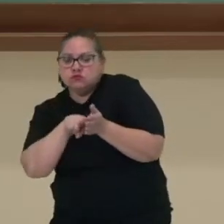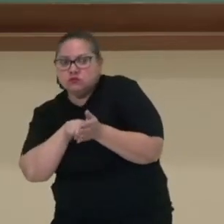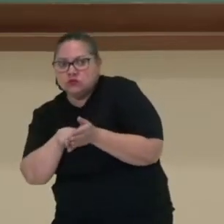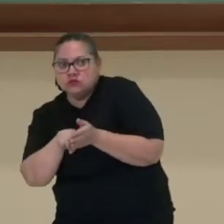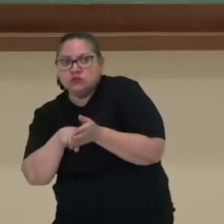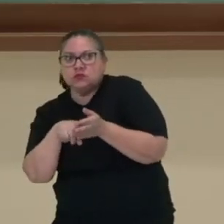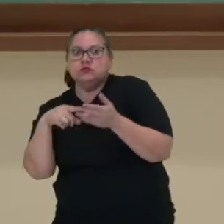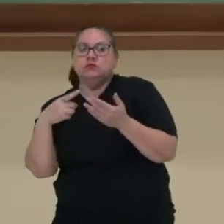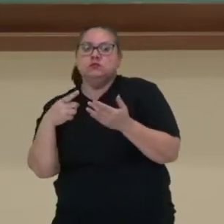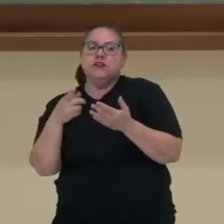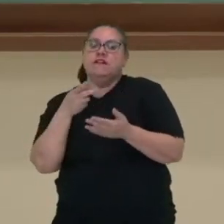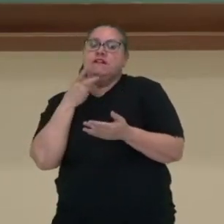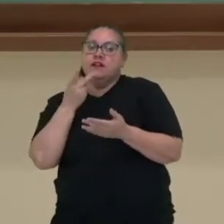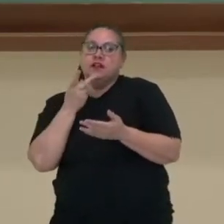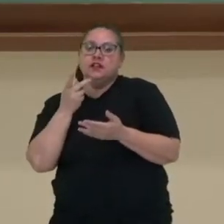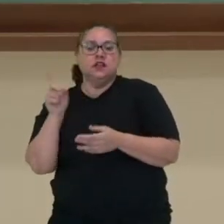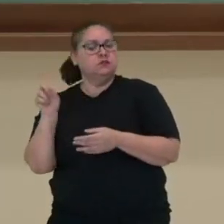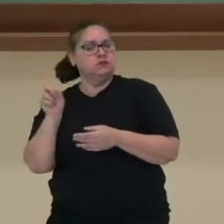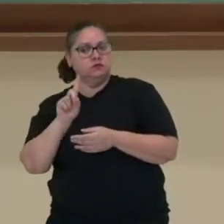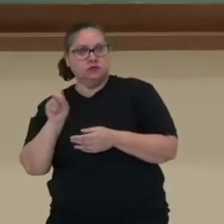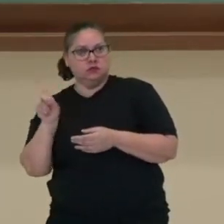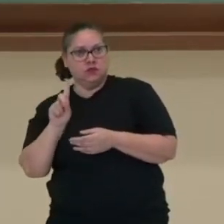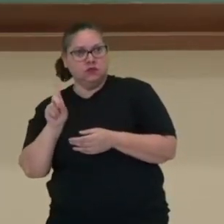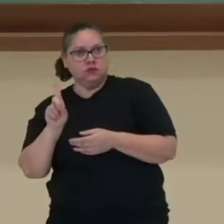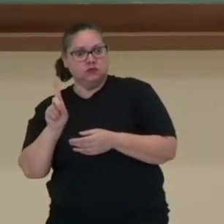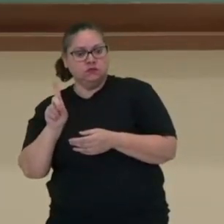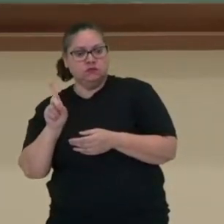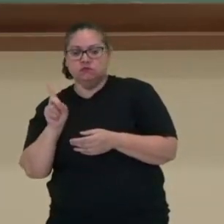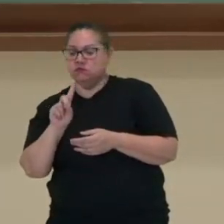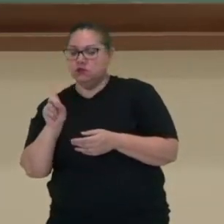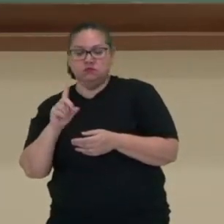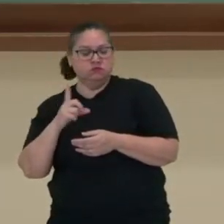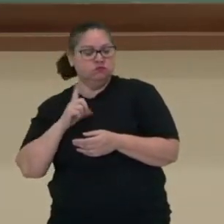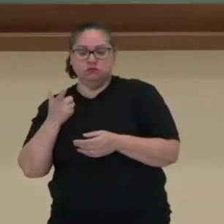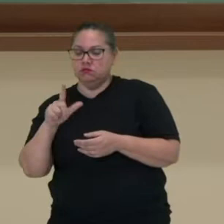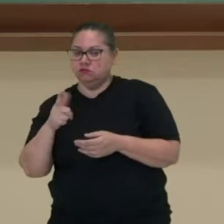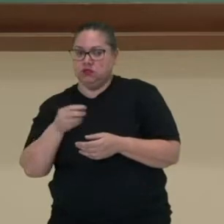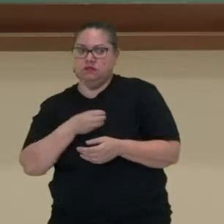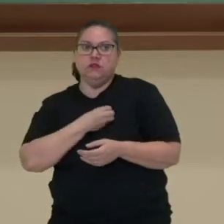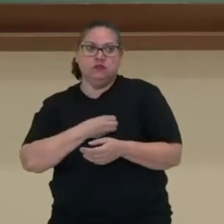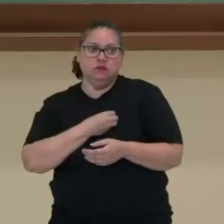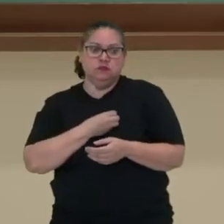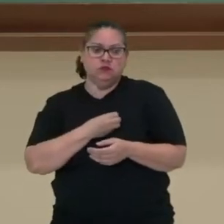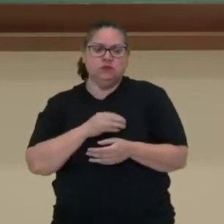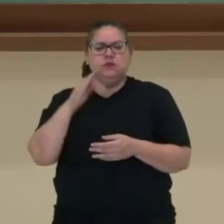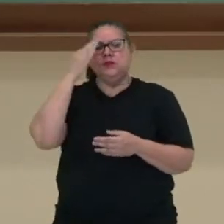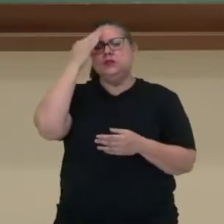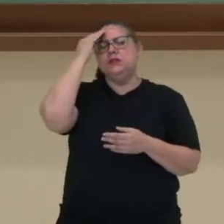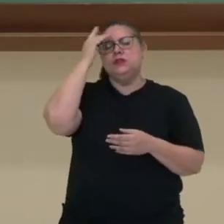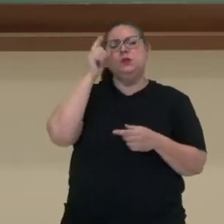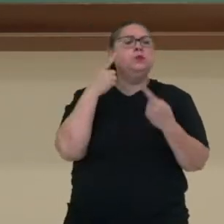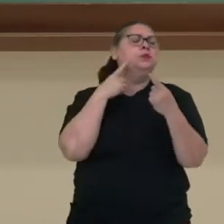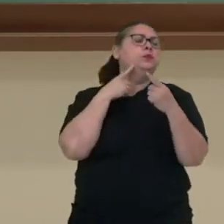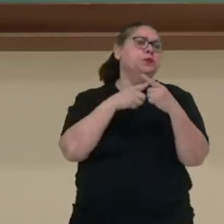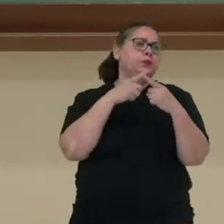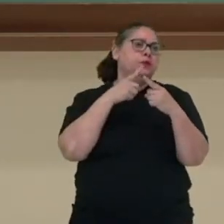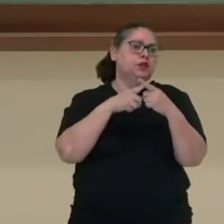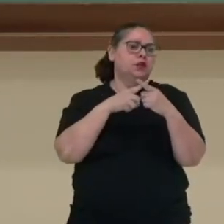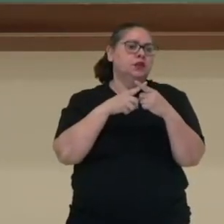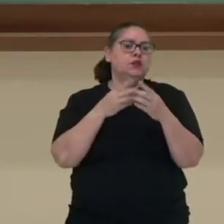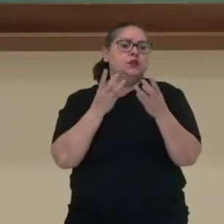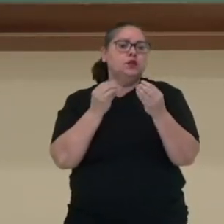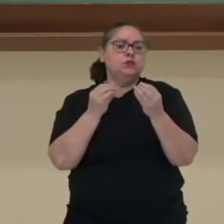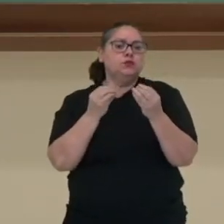cientistas defendem que não é um ser vivo, e nós vamos entender então o porquê que a